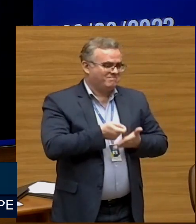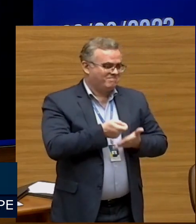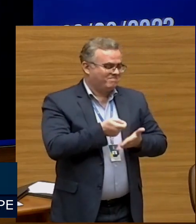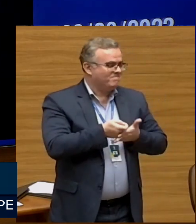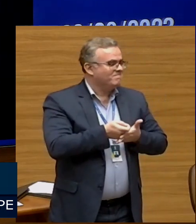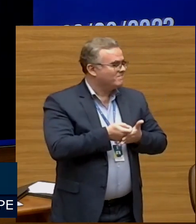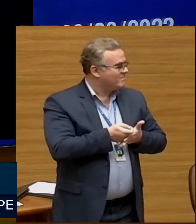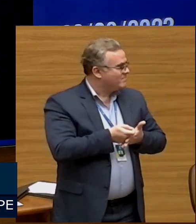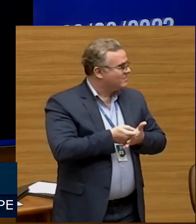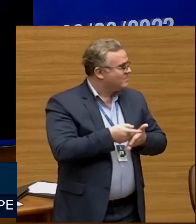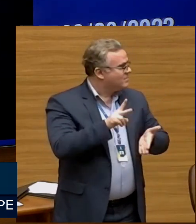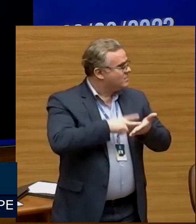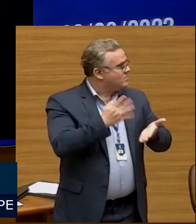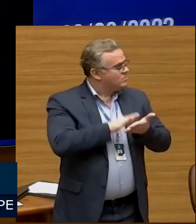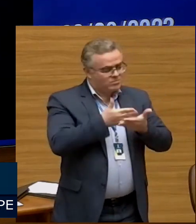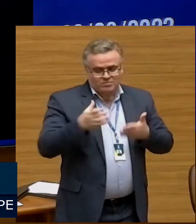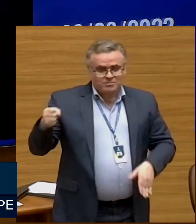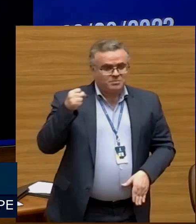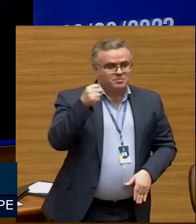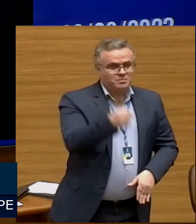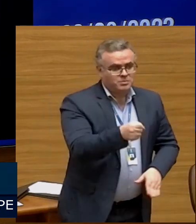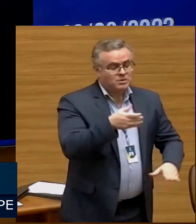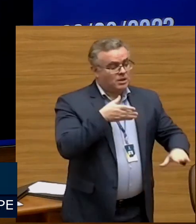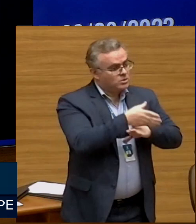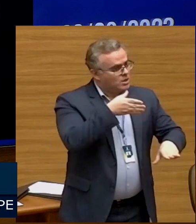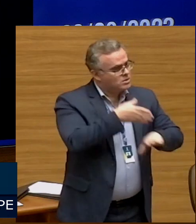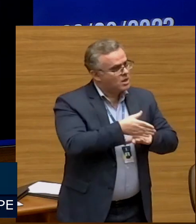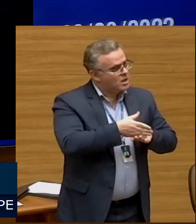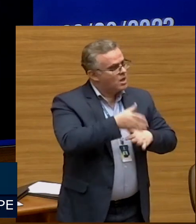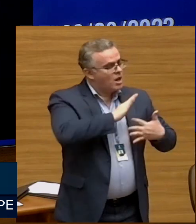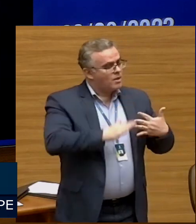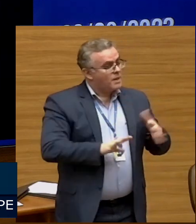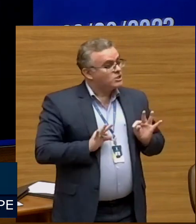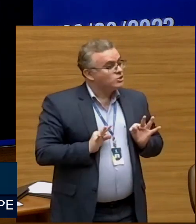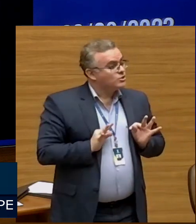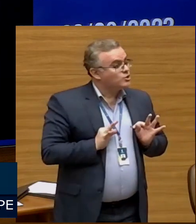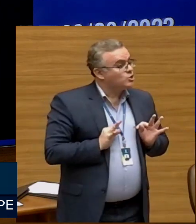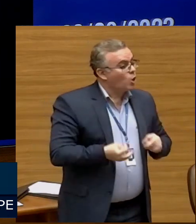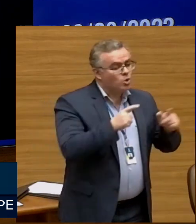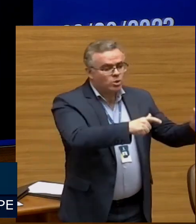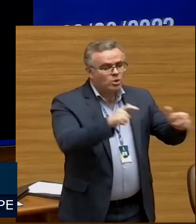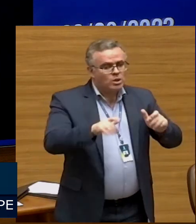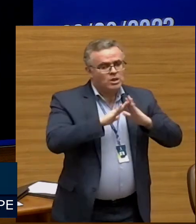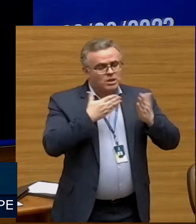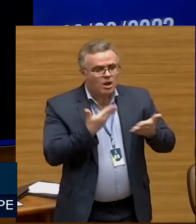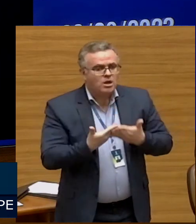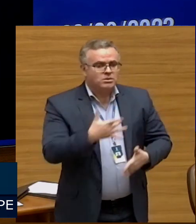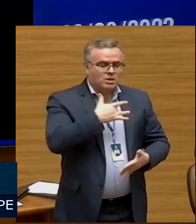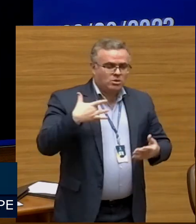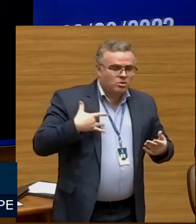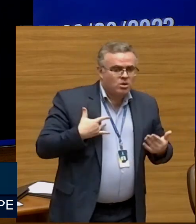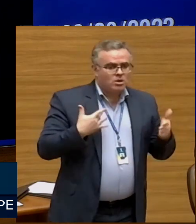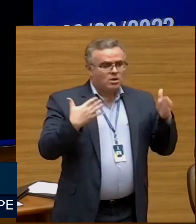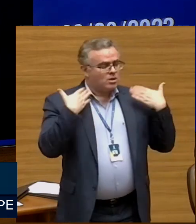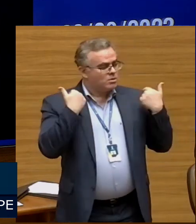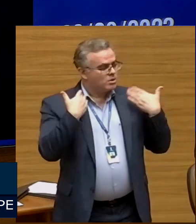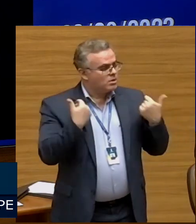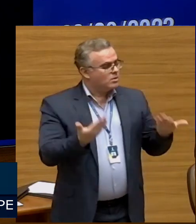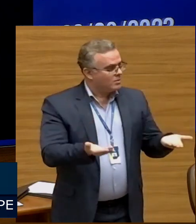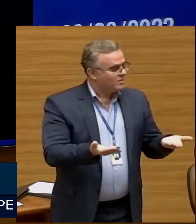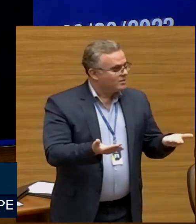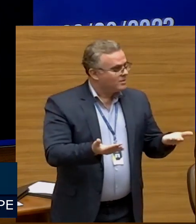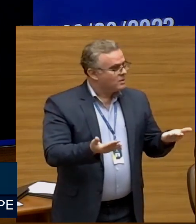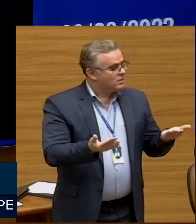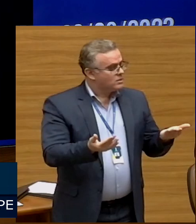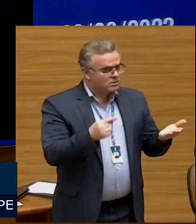do intérprete de Libras e do acesso em Libras em todos os setores da educação, da saúde, de lazer. Está lá no papel,